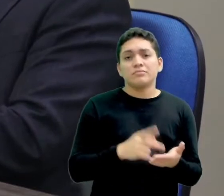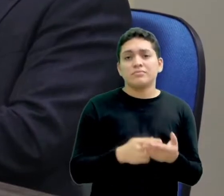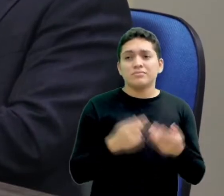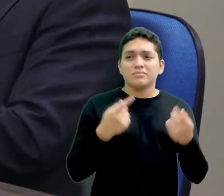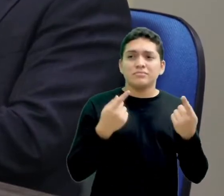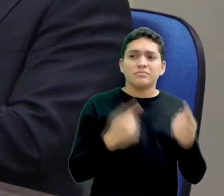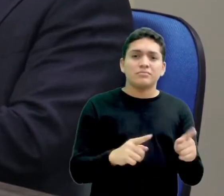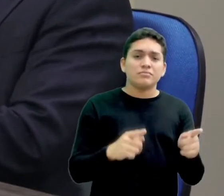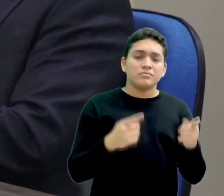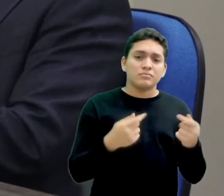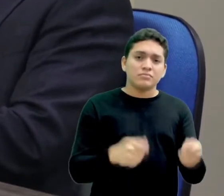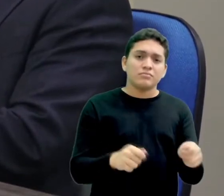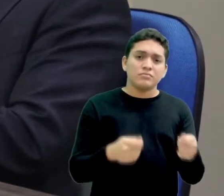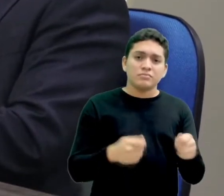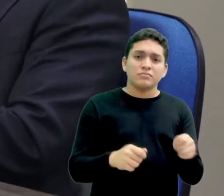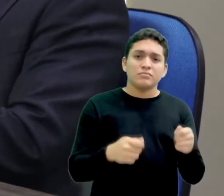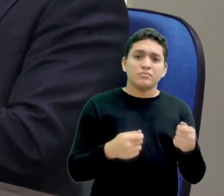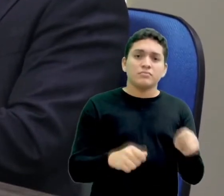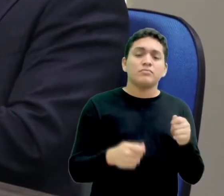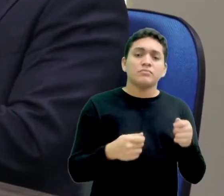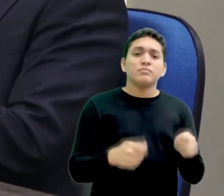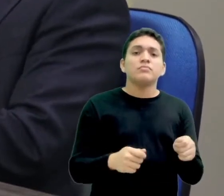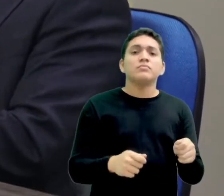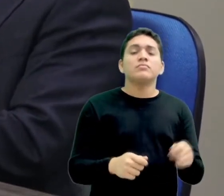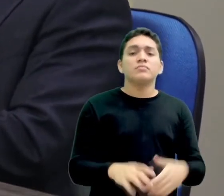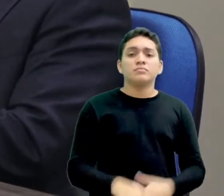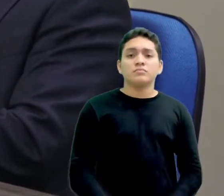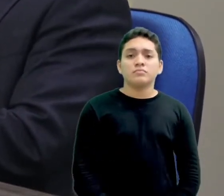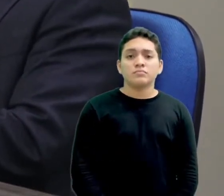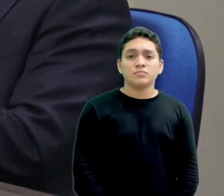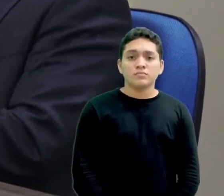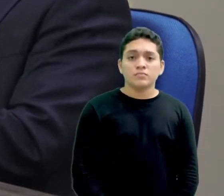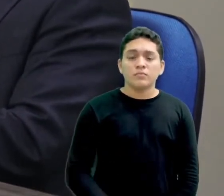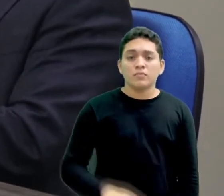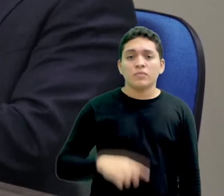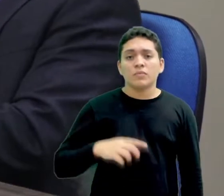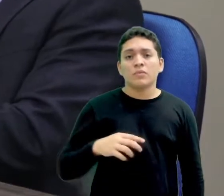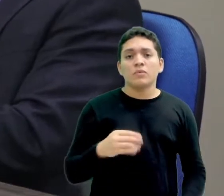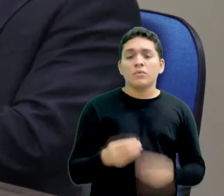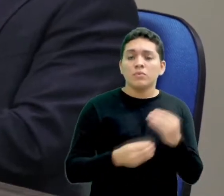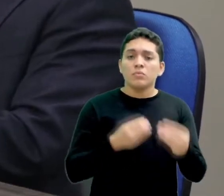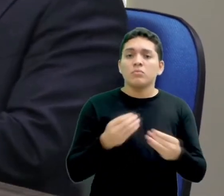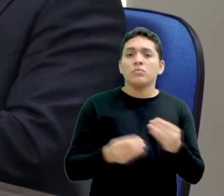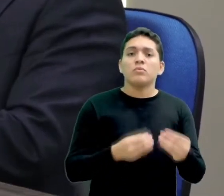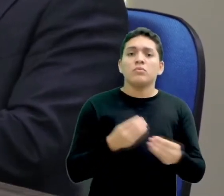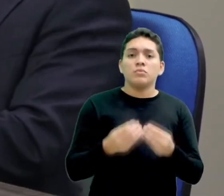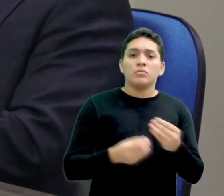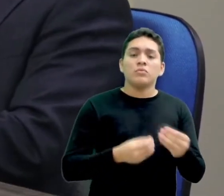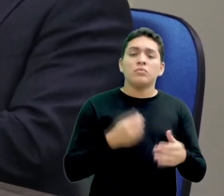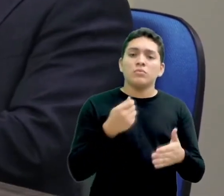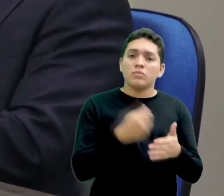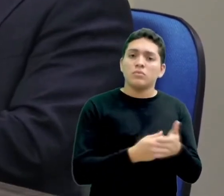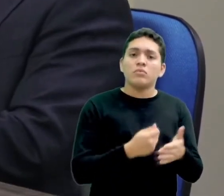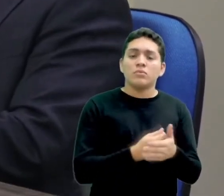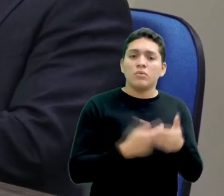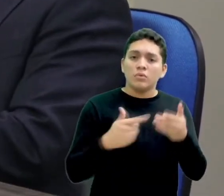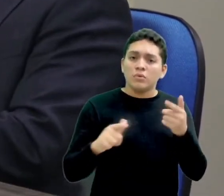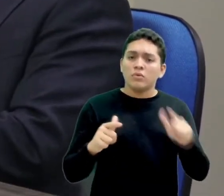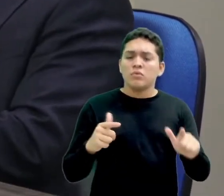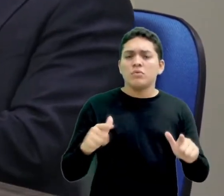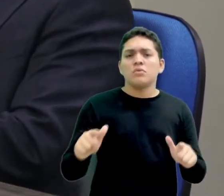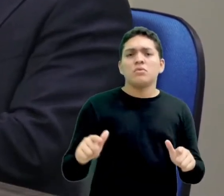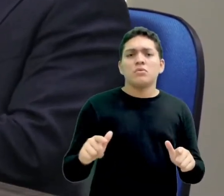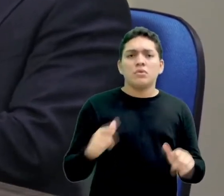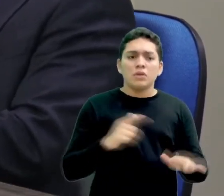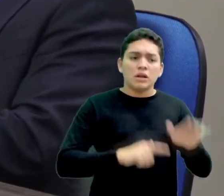né, até de Caim com relação à sua penalidade. Outro ponto, mas ele até acusa Deus de ser injusto, e outros vão colocar dizendo assim: